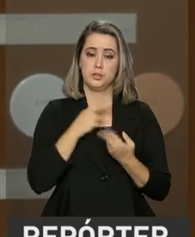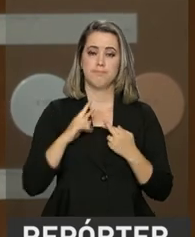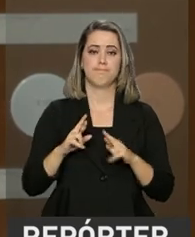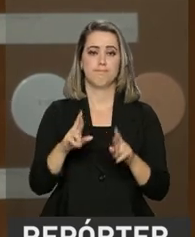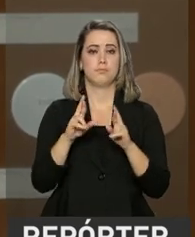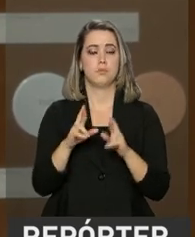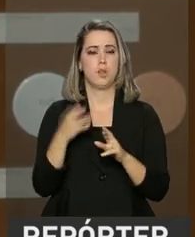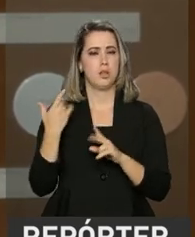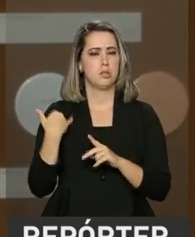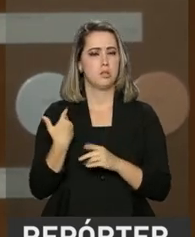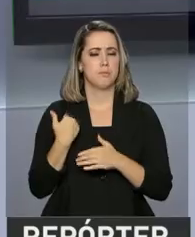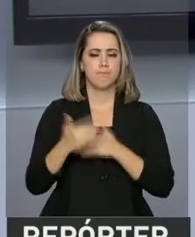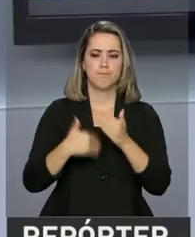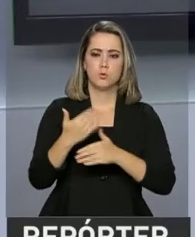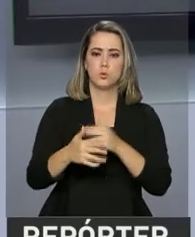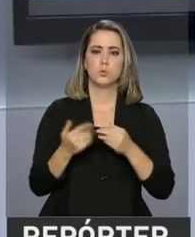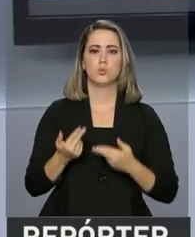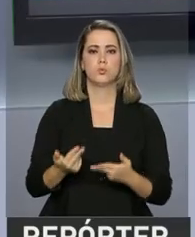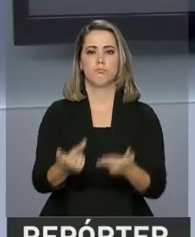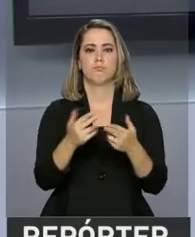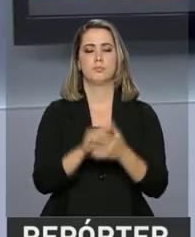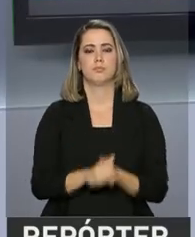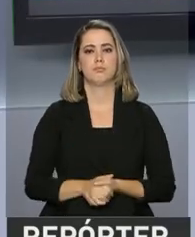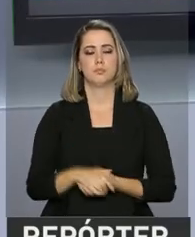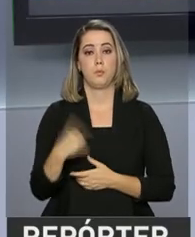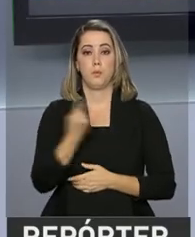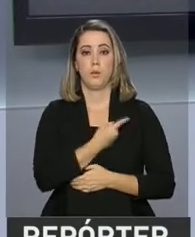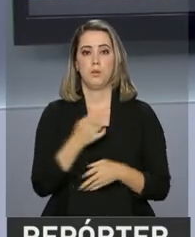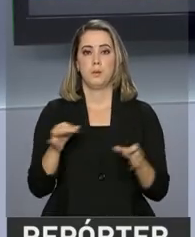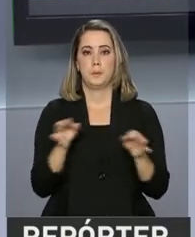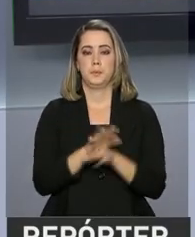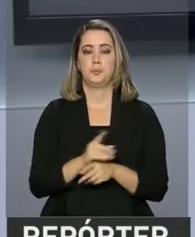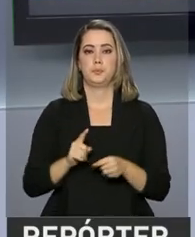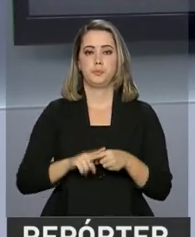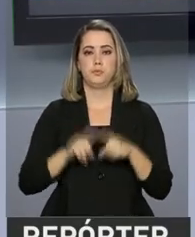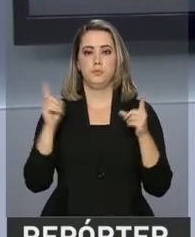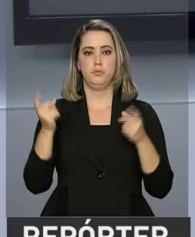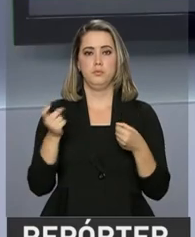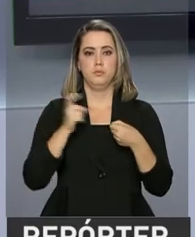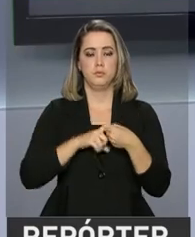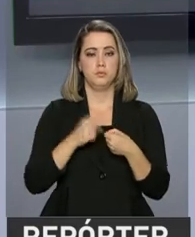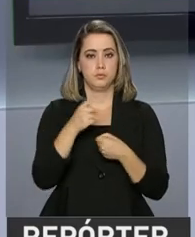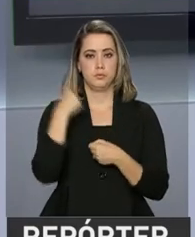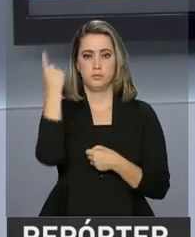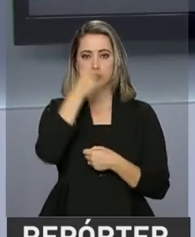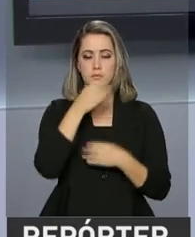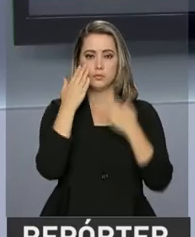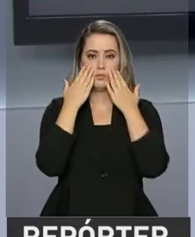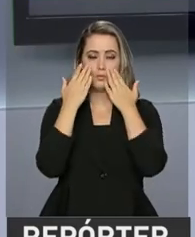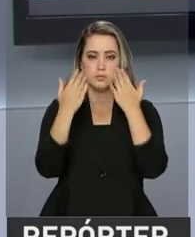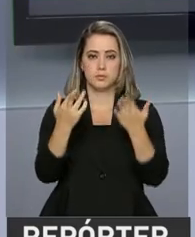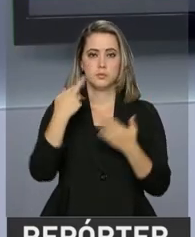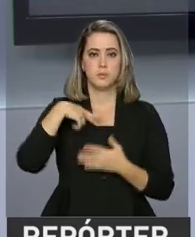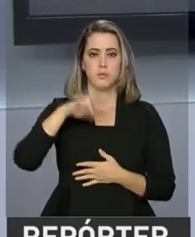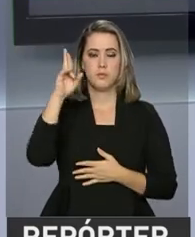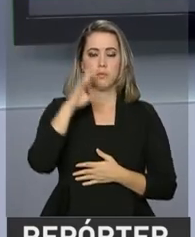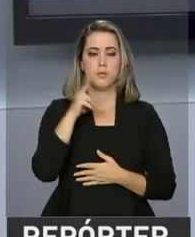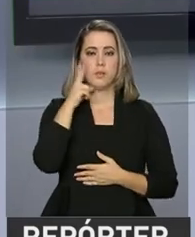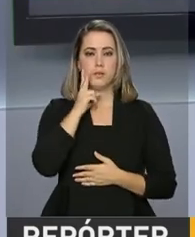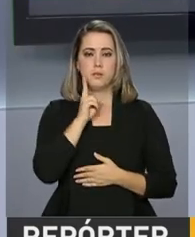acesa nós ficamos por aqui mas estaremos de volta em uma hora na próxima edição do repórter